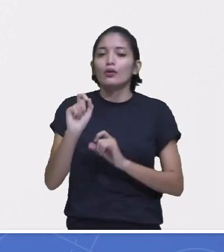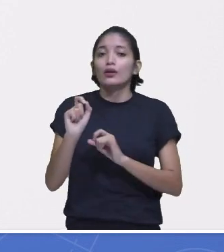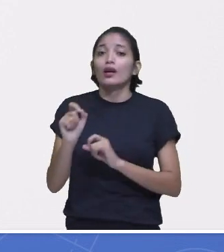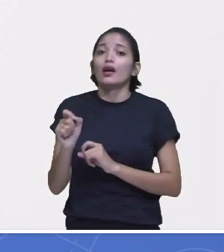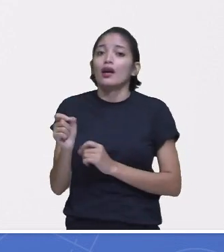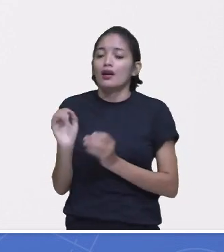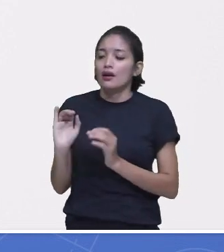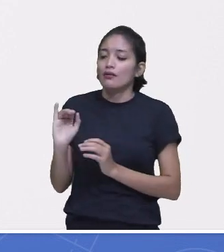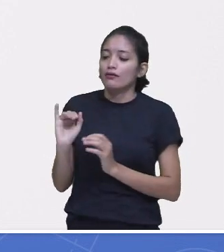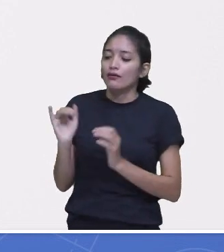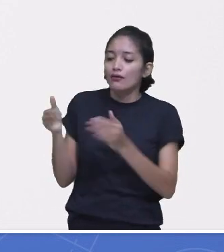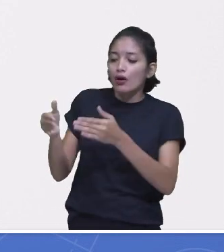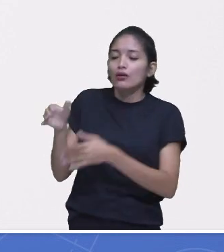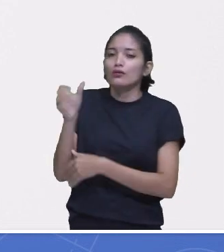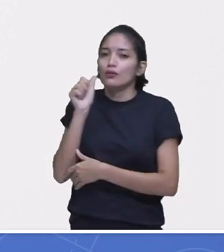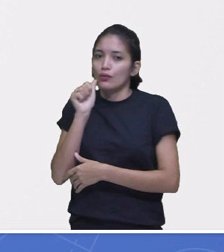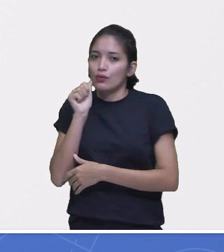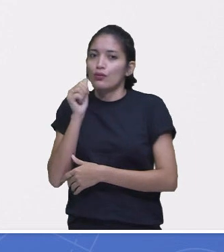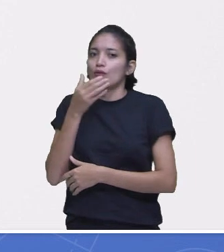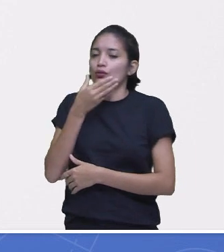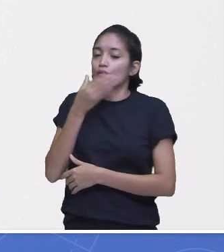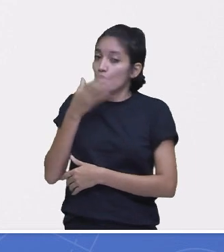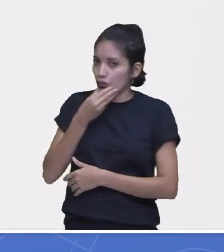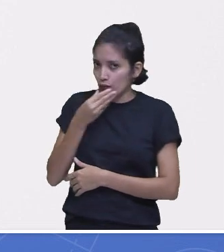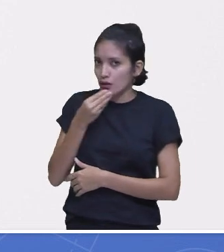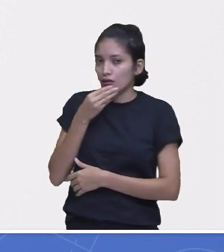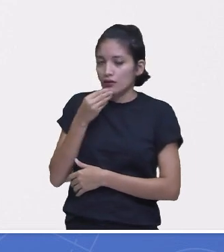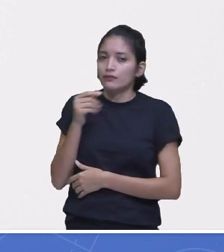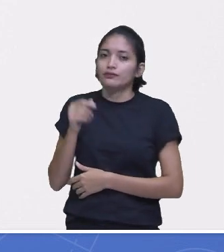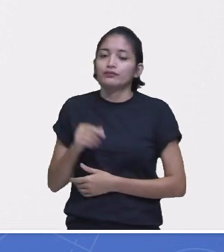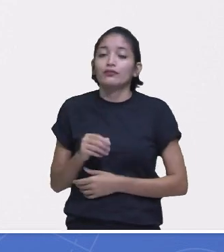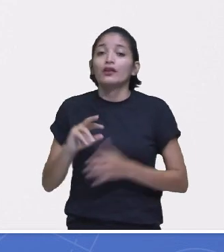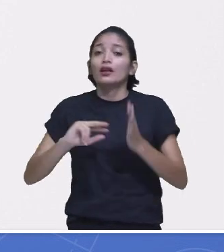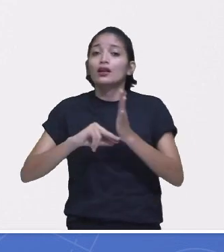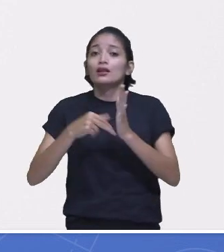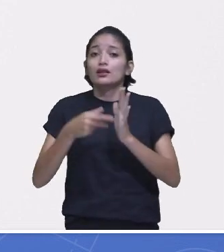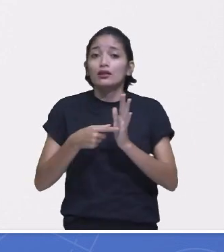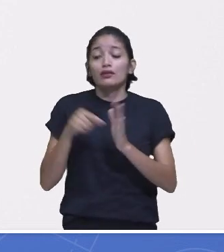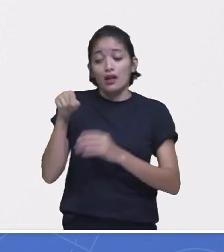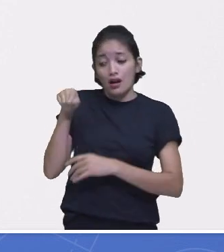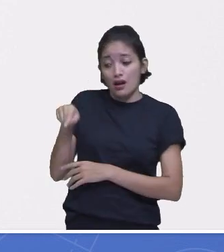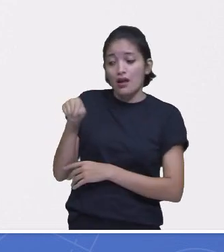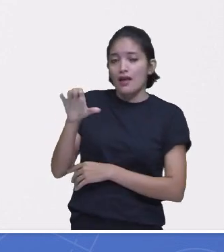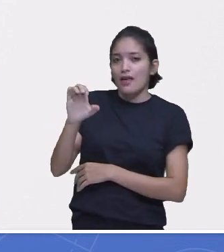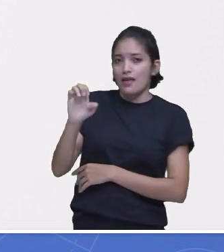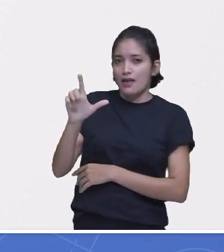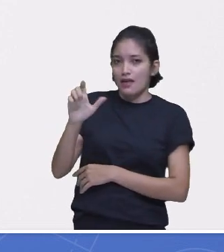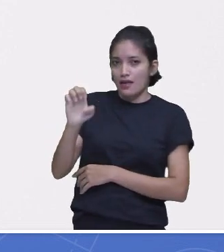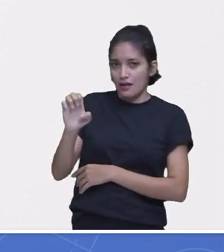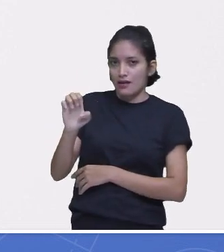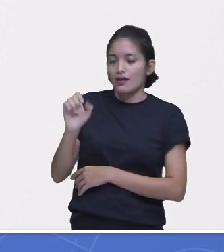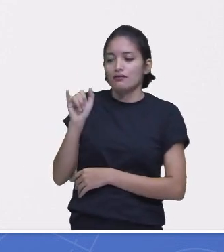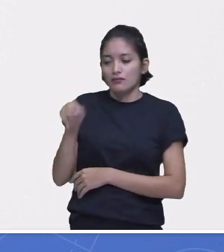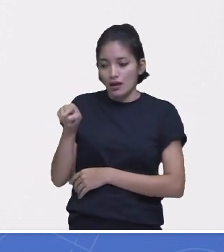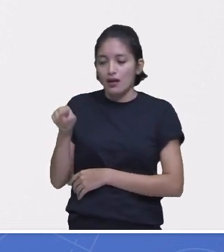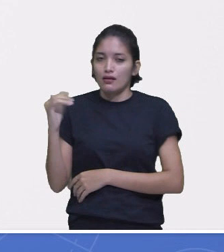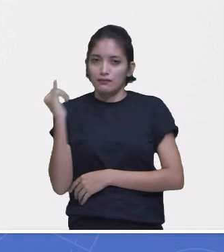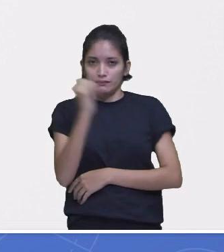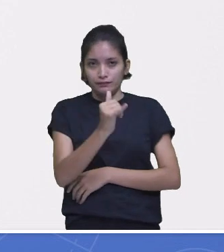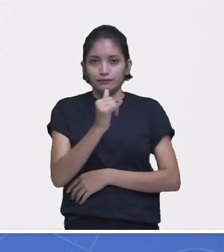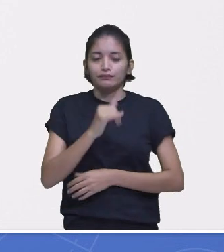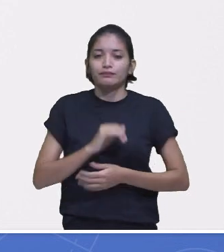menino, terceira pessoa singular. Ele disse. Em português, ele diz, ok?